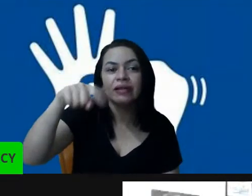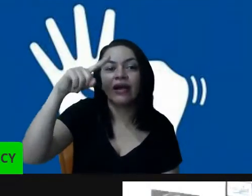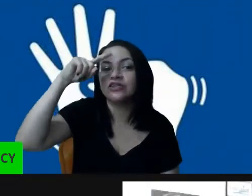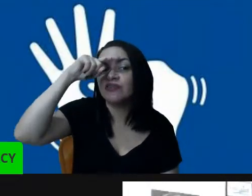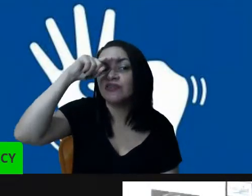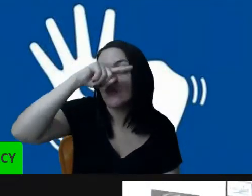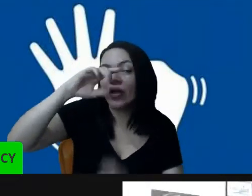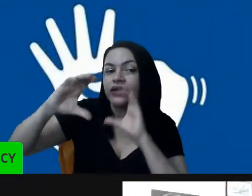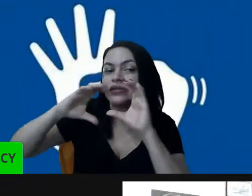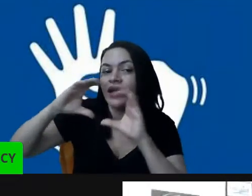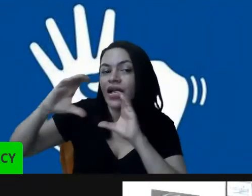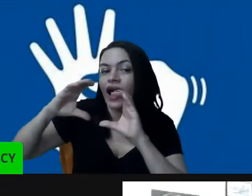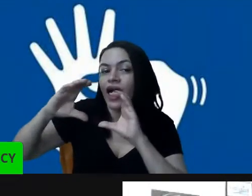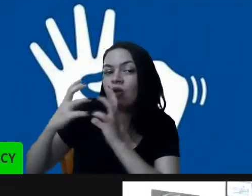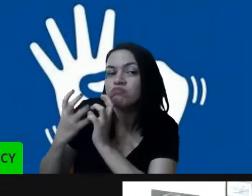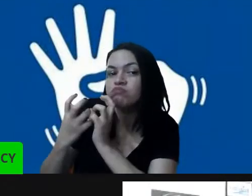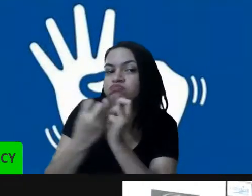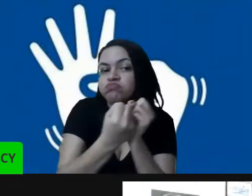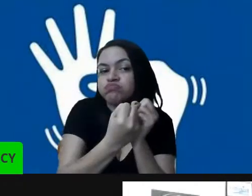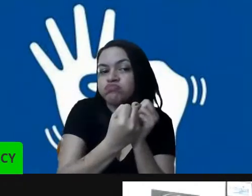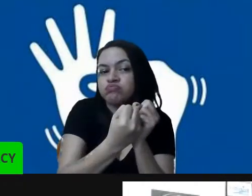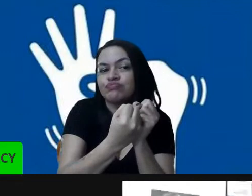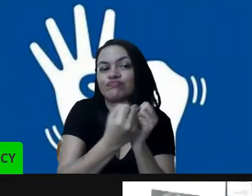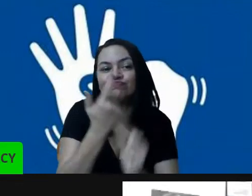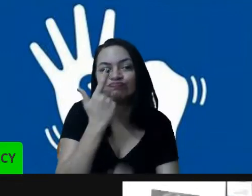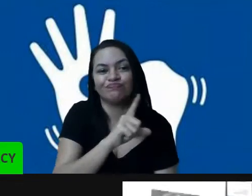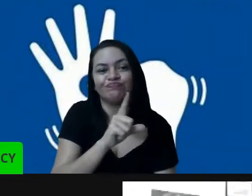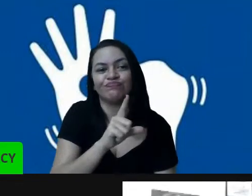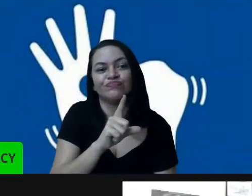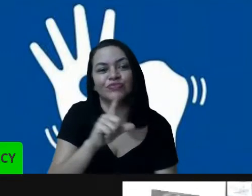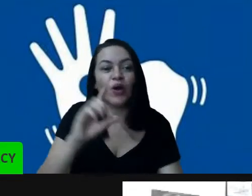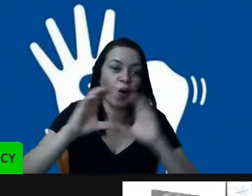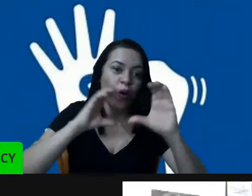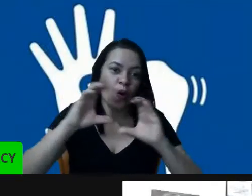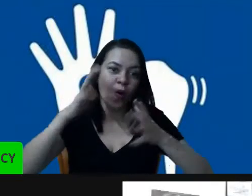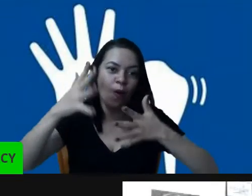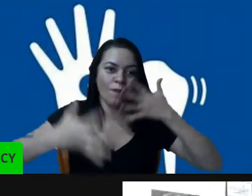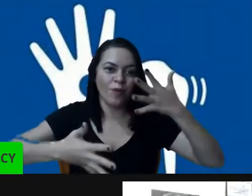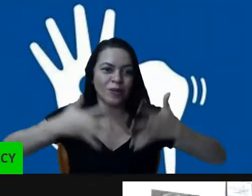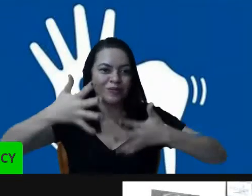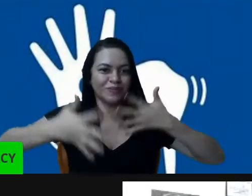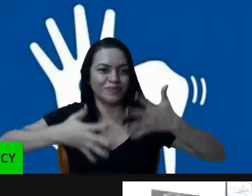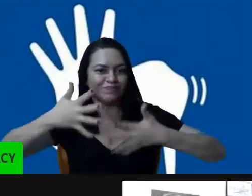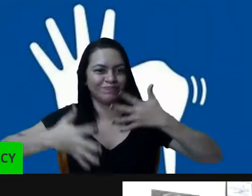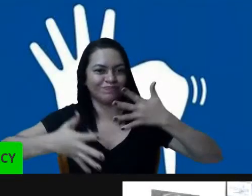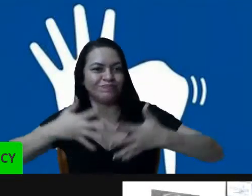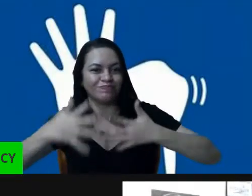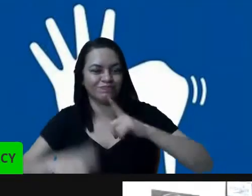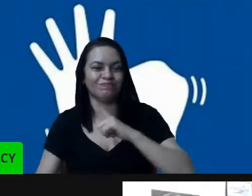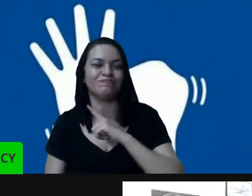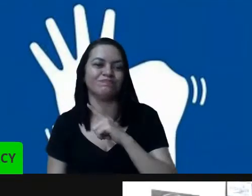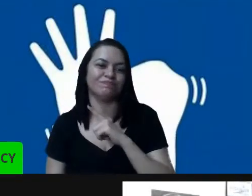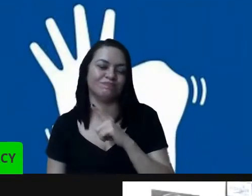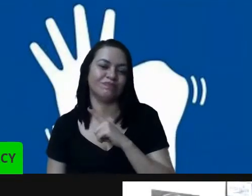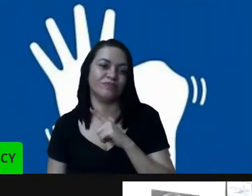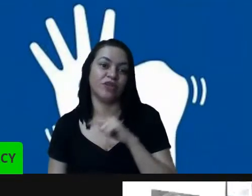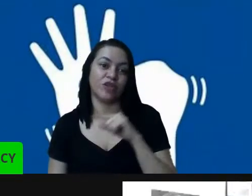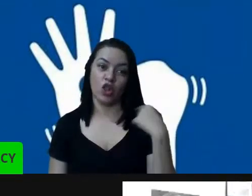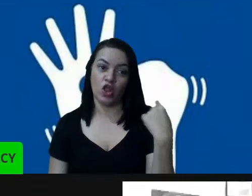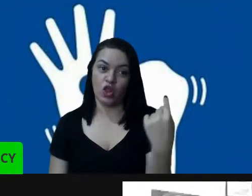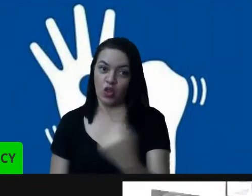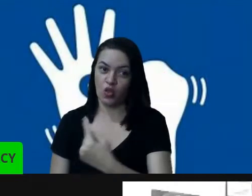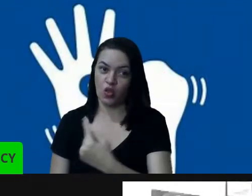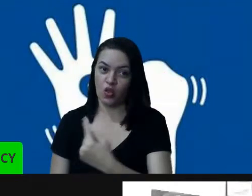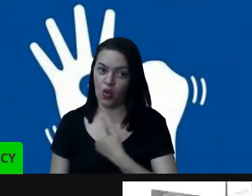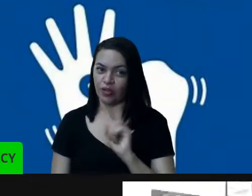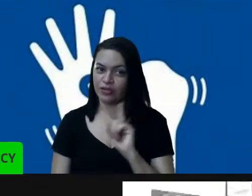até eles, porque eles se comunicam, né, da forma deles, na língua deles, mas eles se comunicam. A gente é que não passa essa